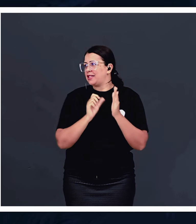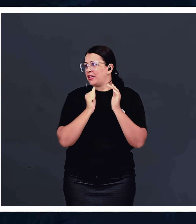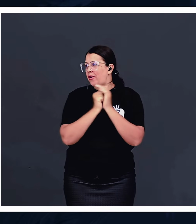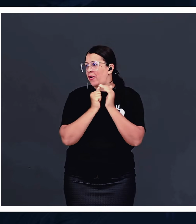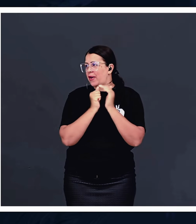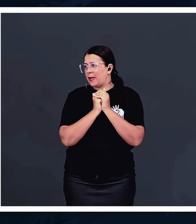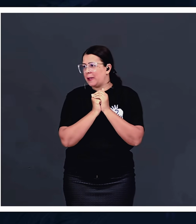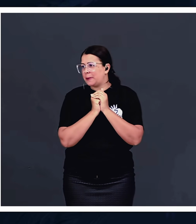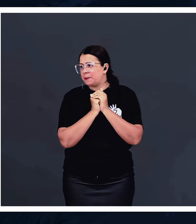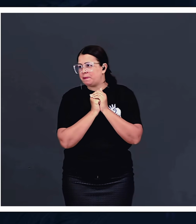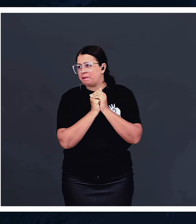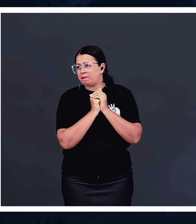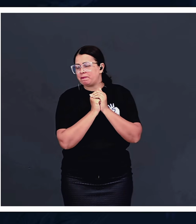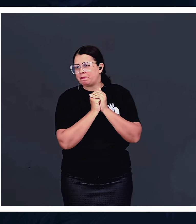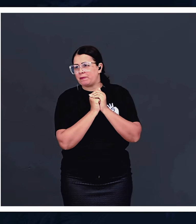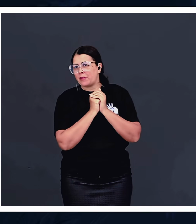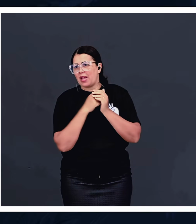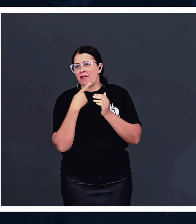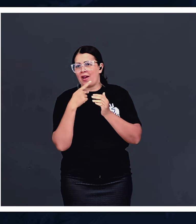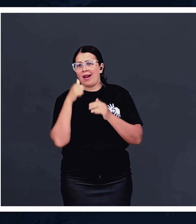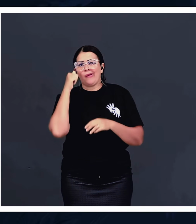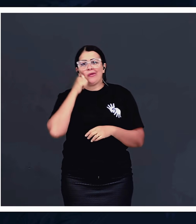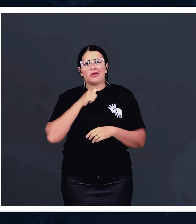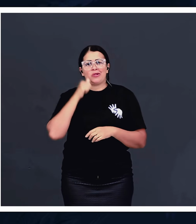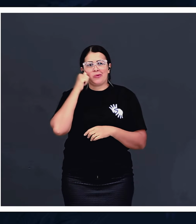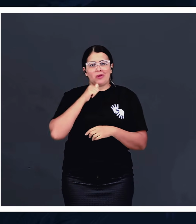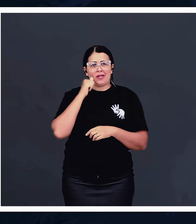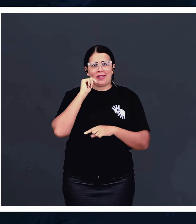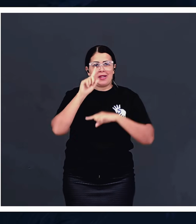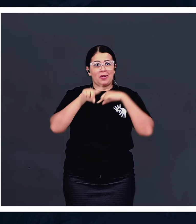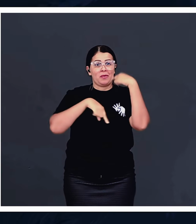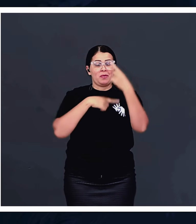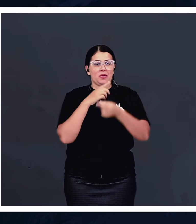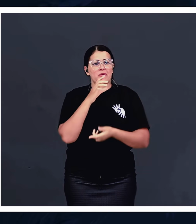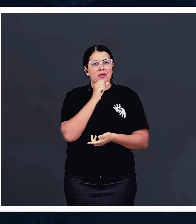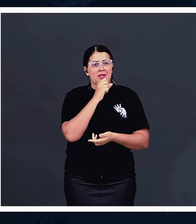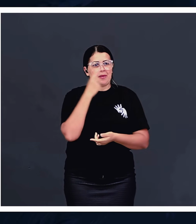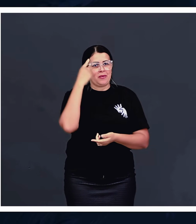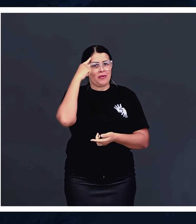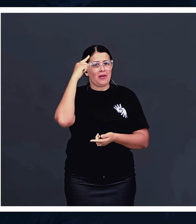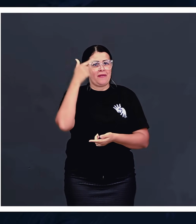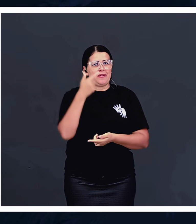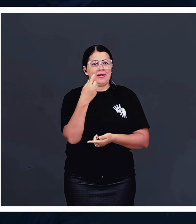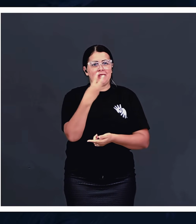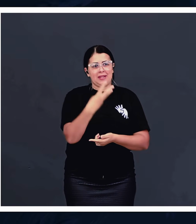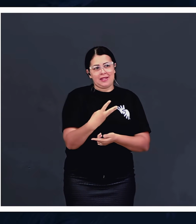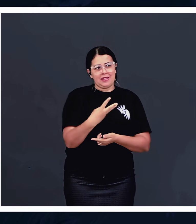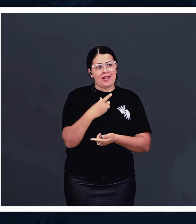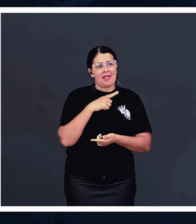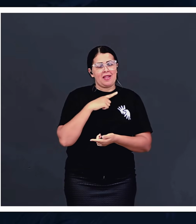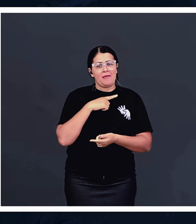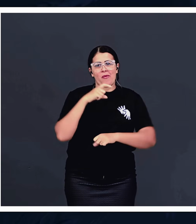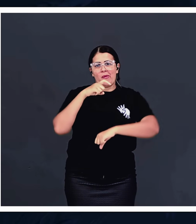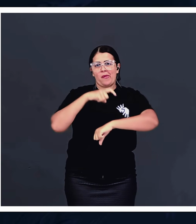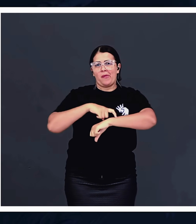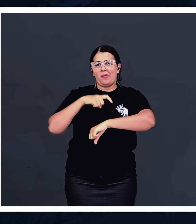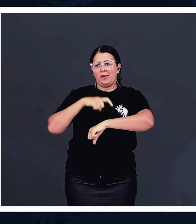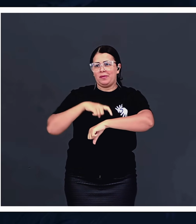orar, falar com as mulheres que no próximo sábado, dia 23, nós teremos um